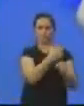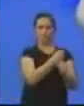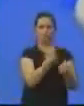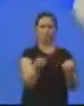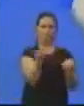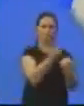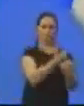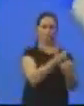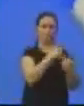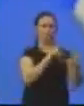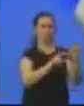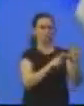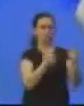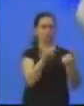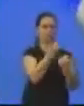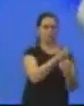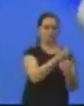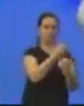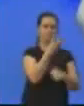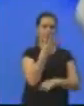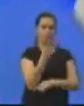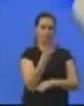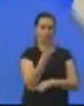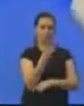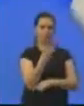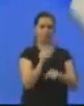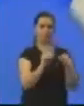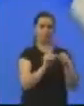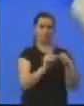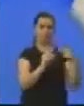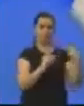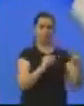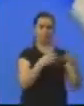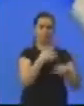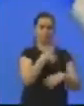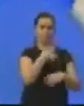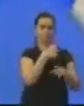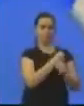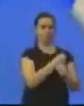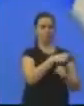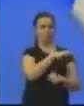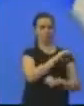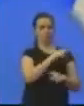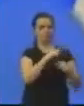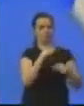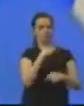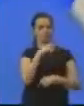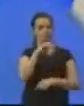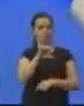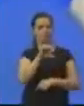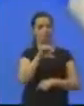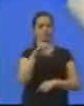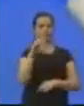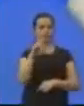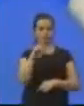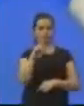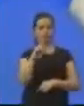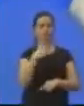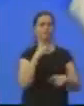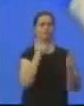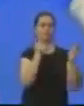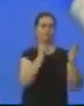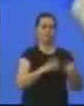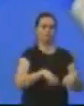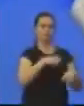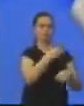letra. Quando eu faço isso, o que acontece? 3 ao quadrado deu 9, 9 menos 9 deu 0. Até aí tudo bem. Aí eu vou para o